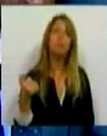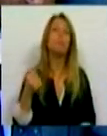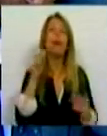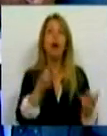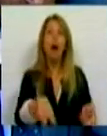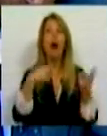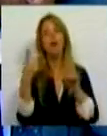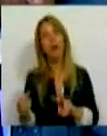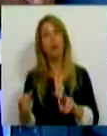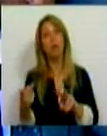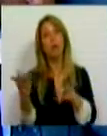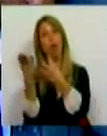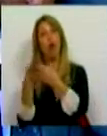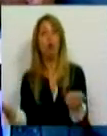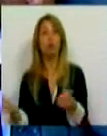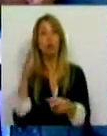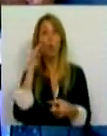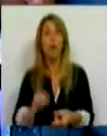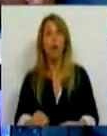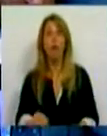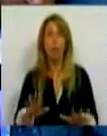alternativo ao da resolução do banco.